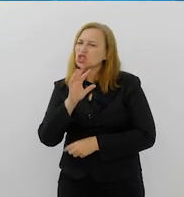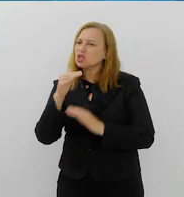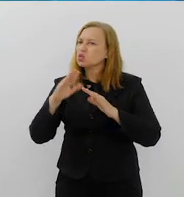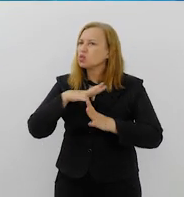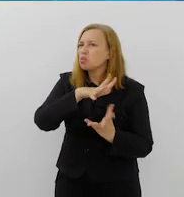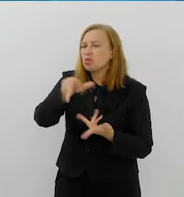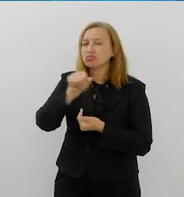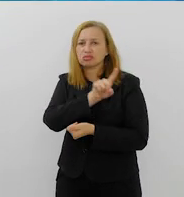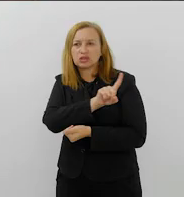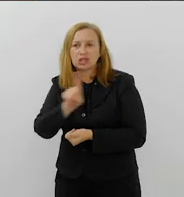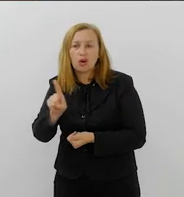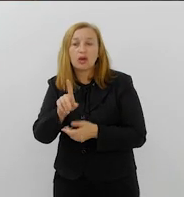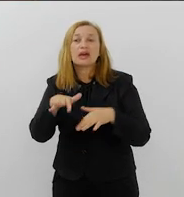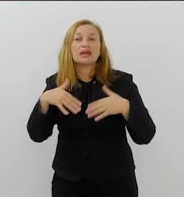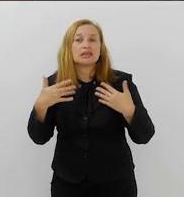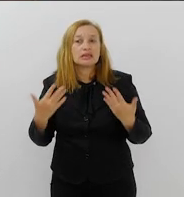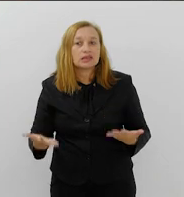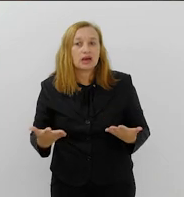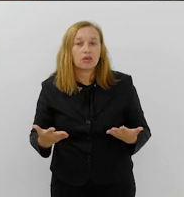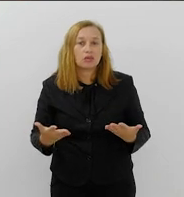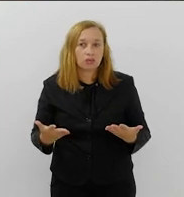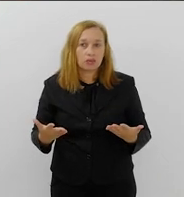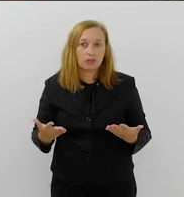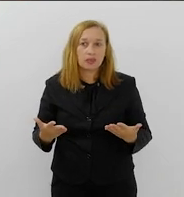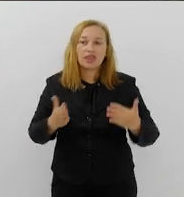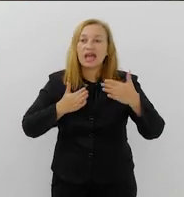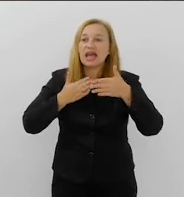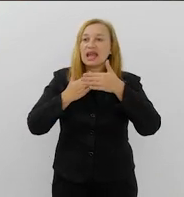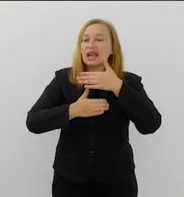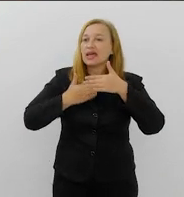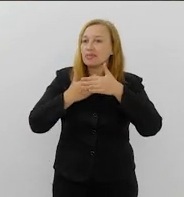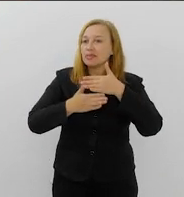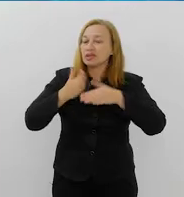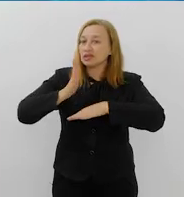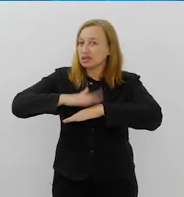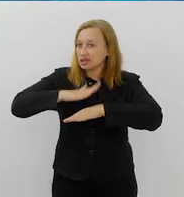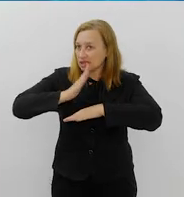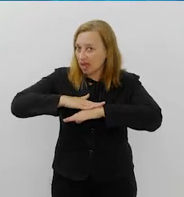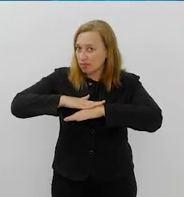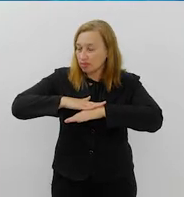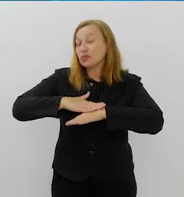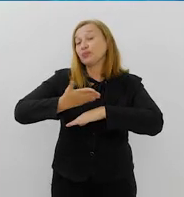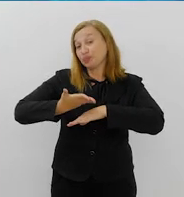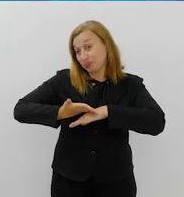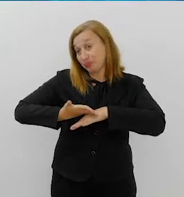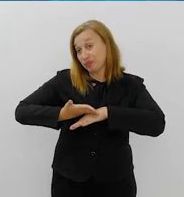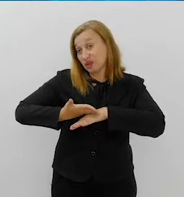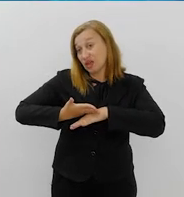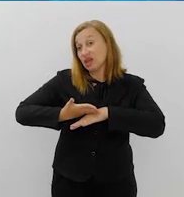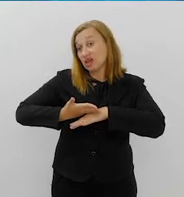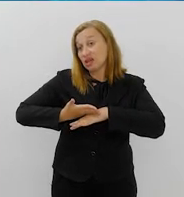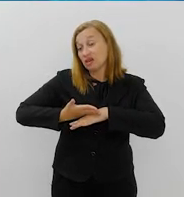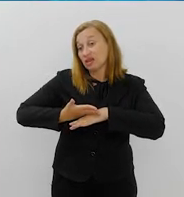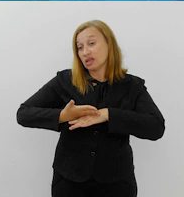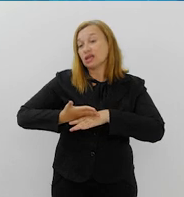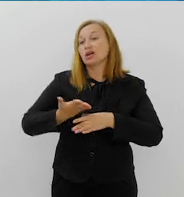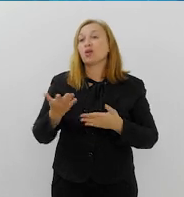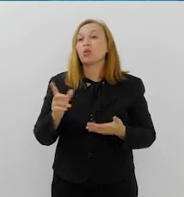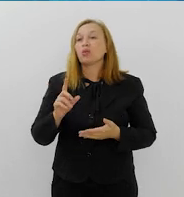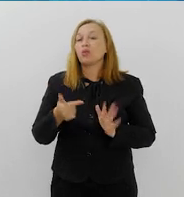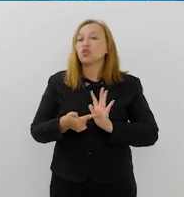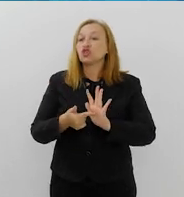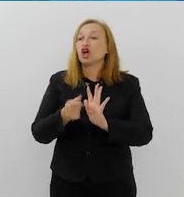não estou sozinho no mundo. Então, estabelecer limites de tempo, né? Manter